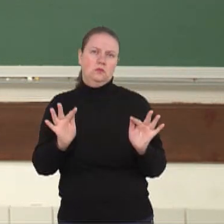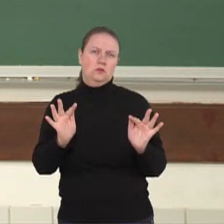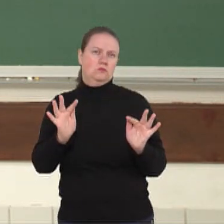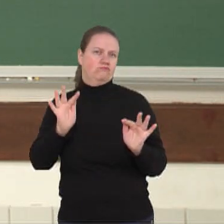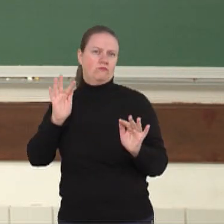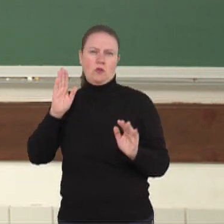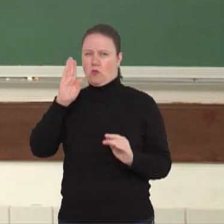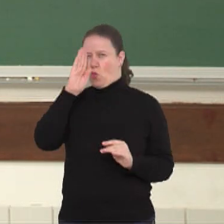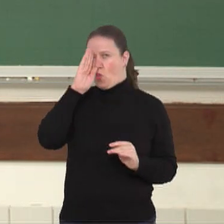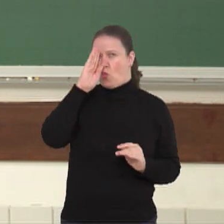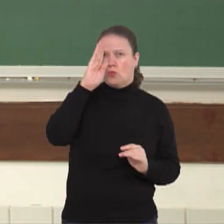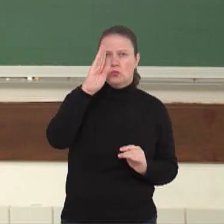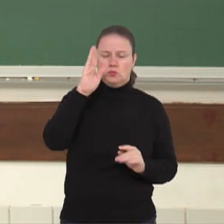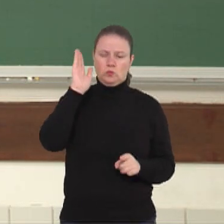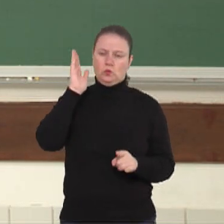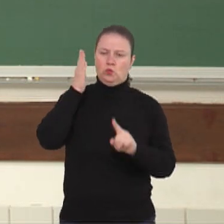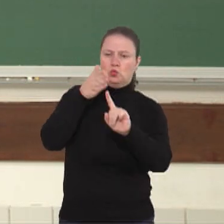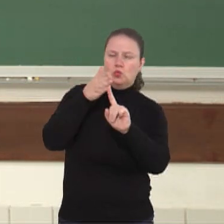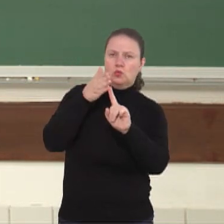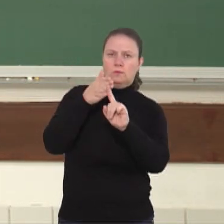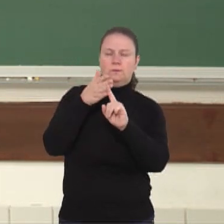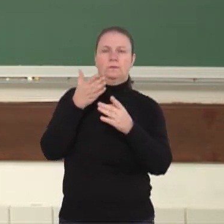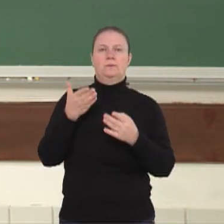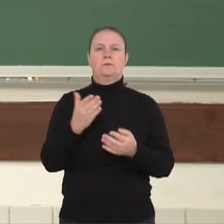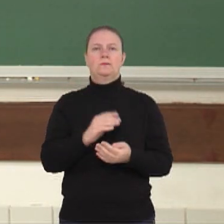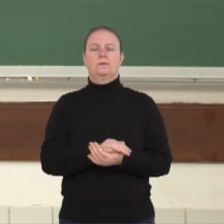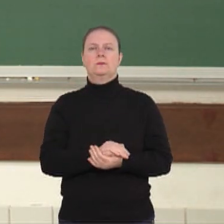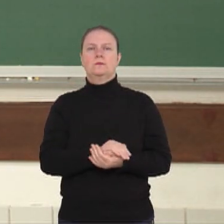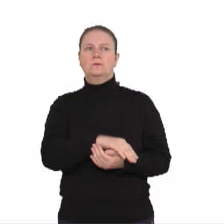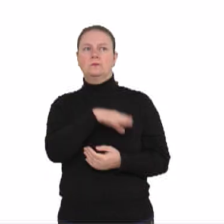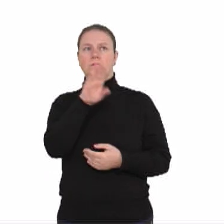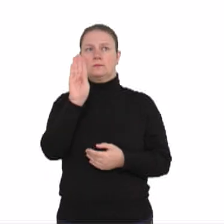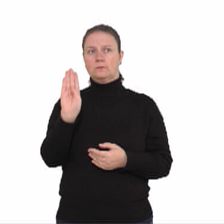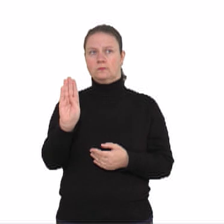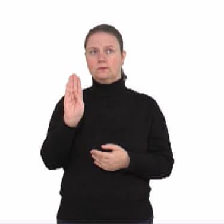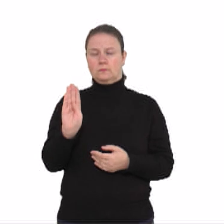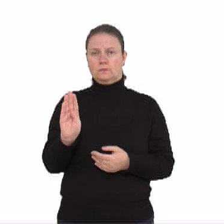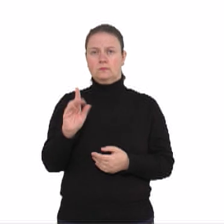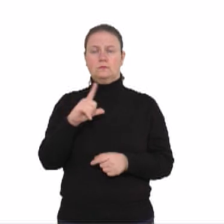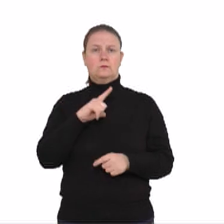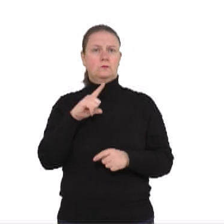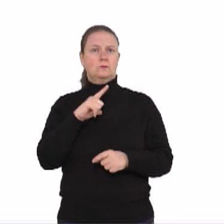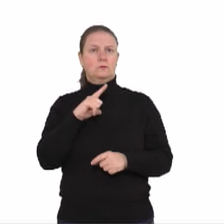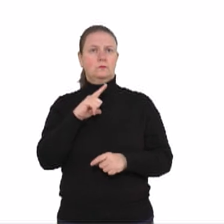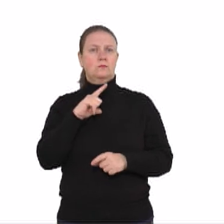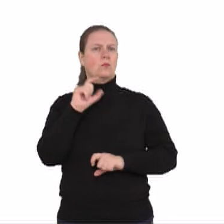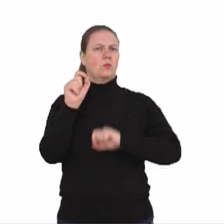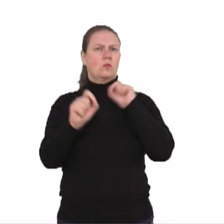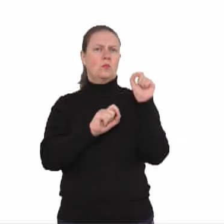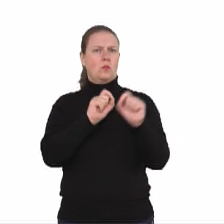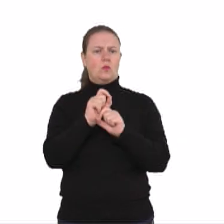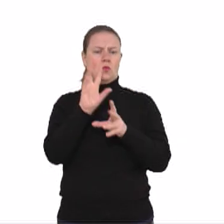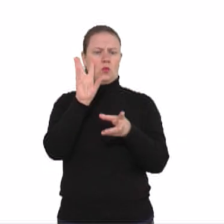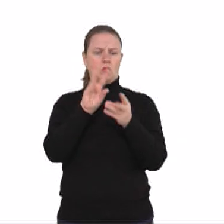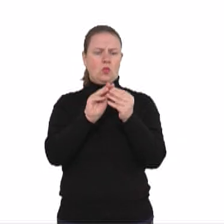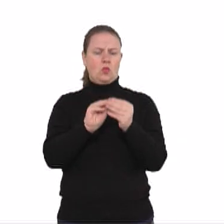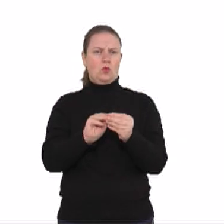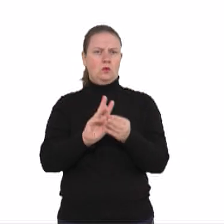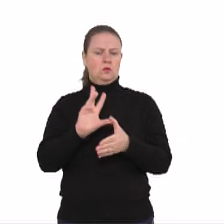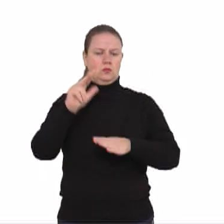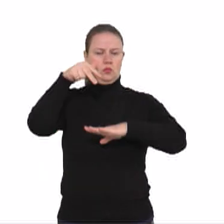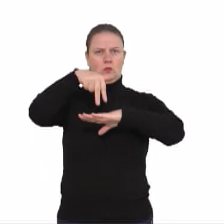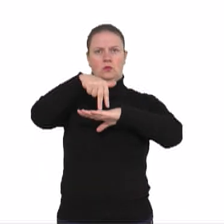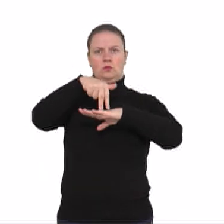está procurando rapidamente, se a gente pensar na web. Na letra B, eu tirei de uma resenha já com um pouco mais de posicionamento